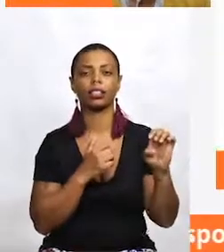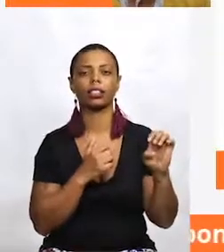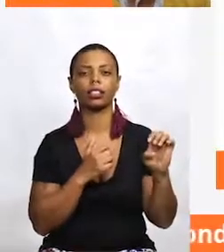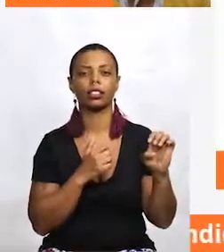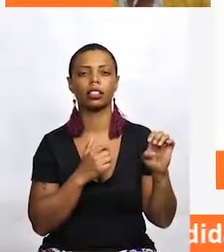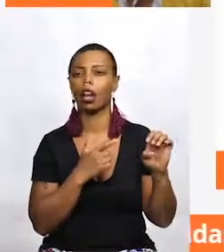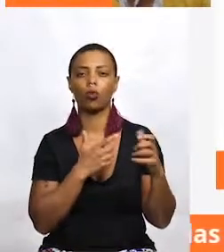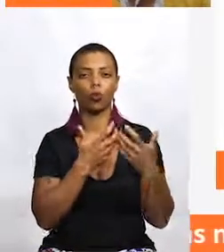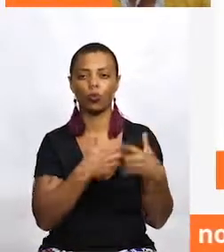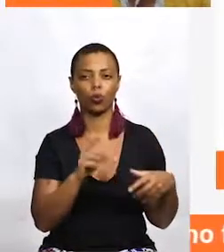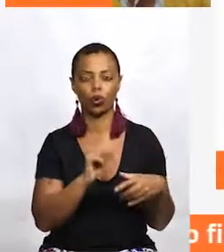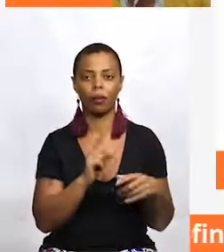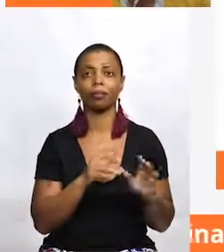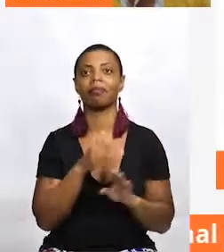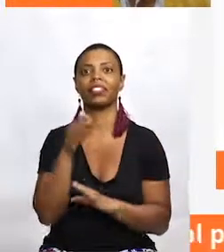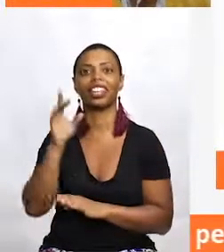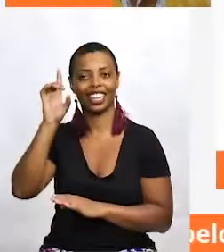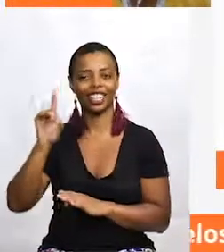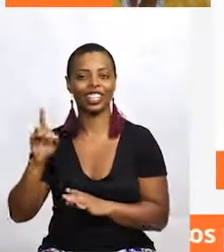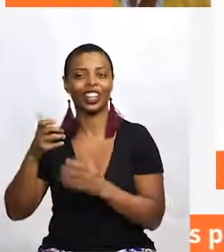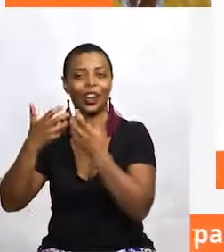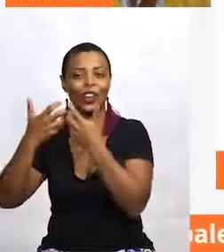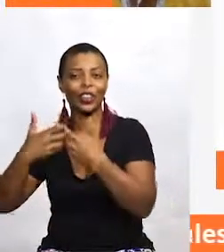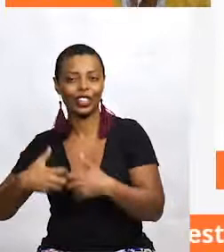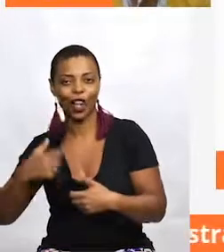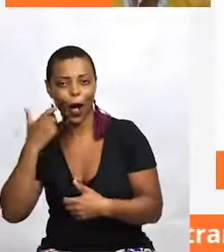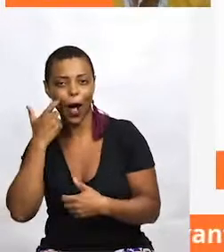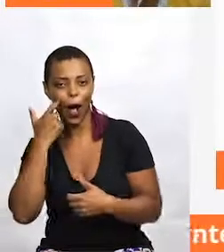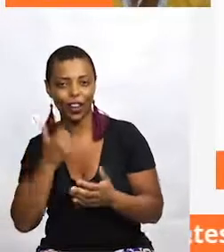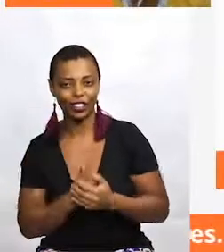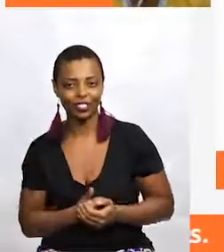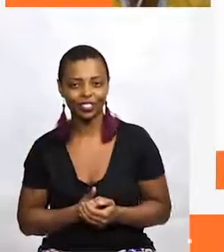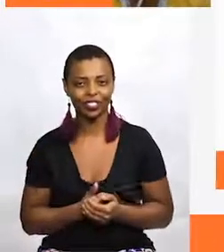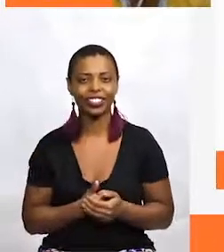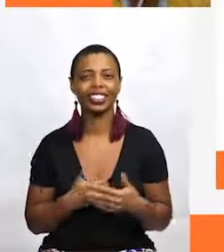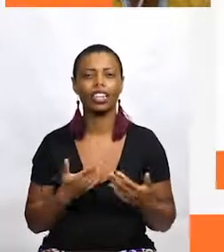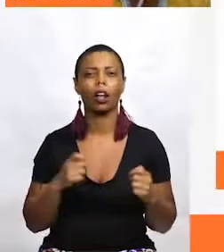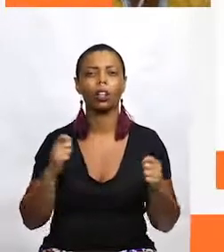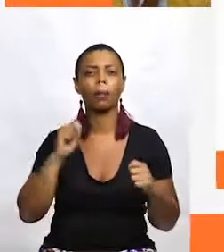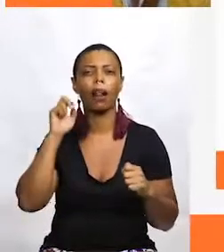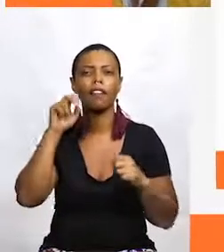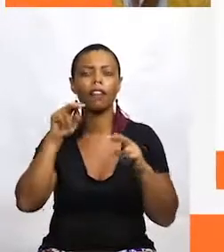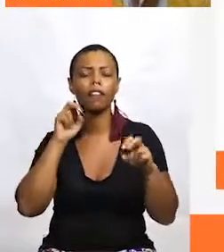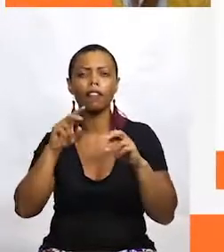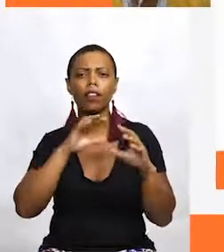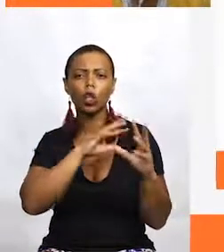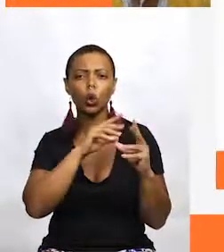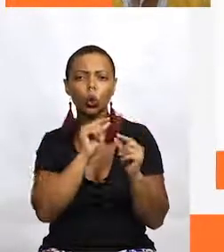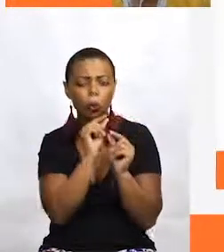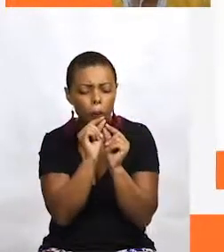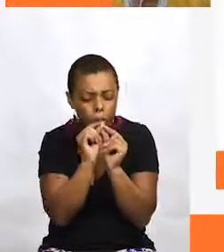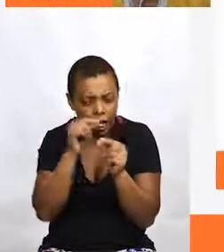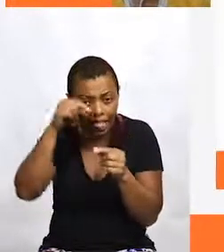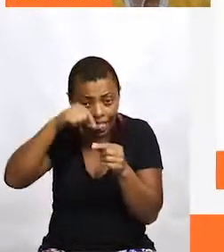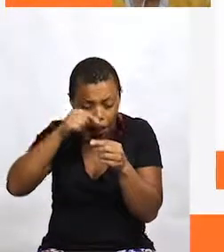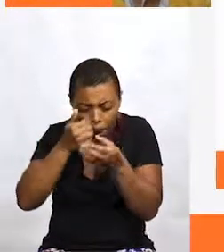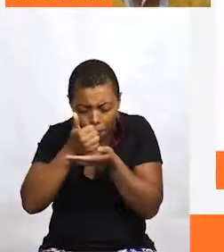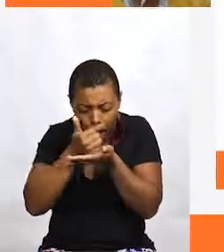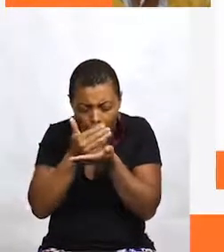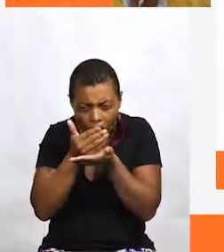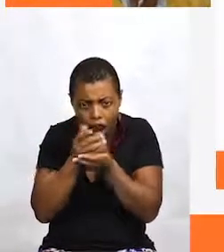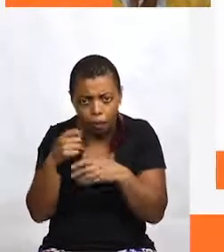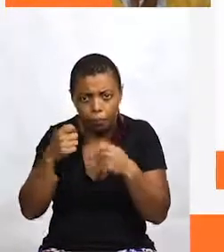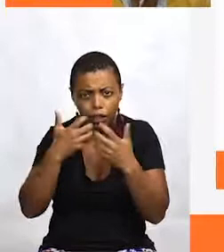sem funcionar, à direita ele está funcionando. Portanto, eu estou vendo todas as partes do dispositivo que deveriam funcionar. Eu